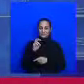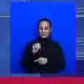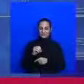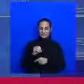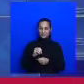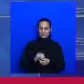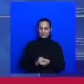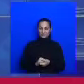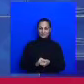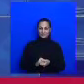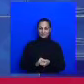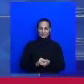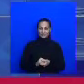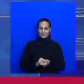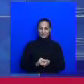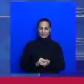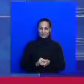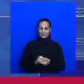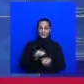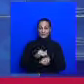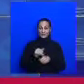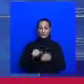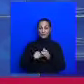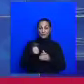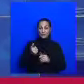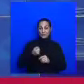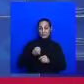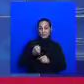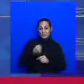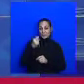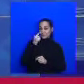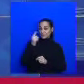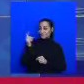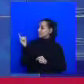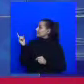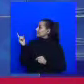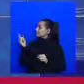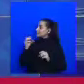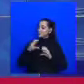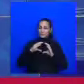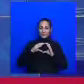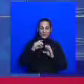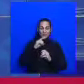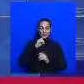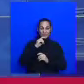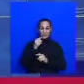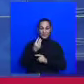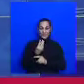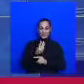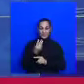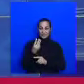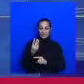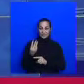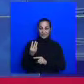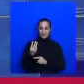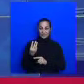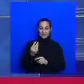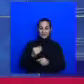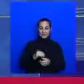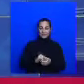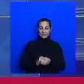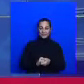a 50. Vamos chamar o primeiro número. Bola verde, 33. Verde